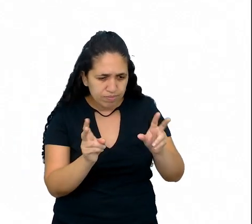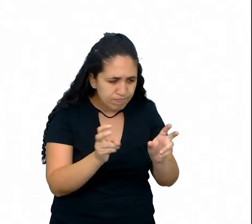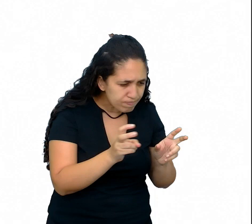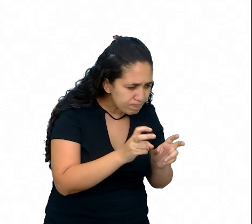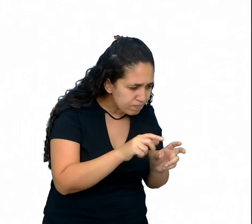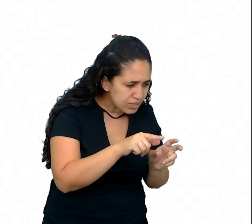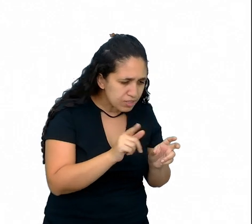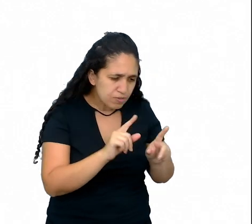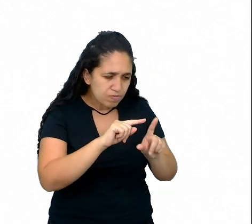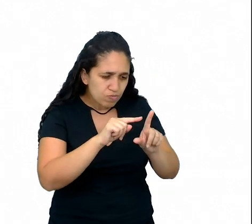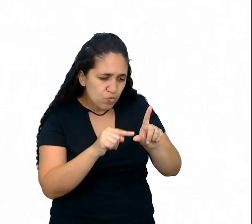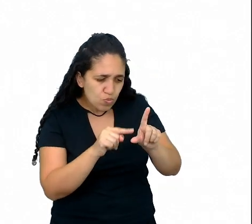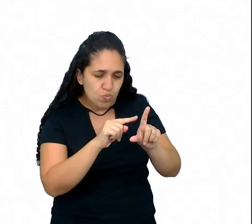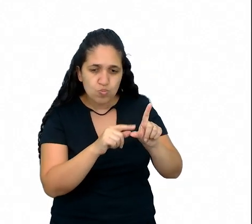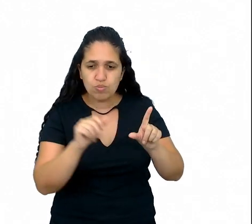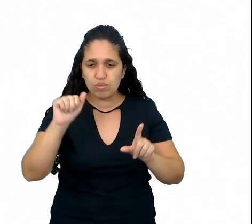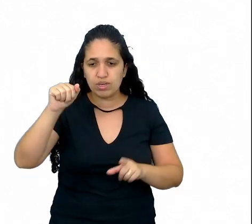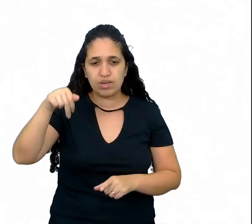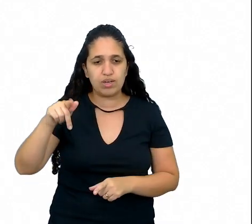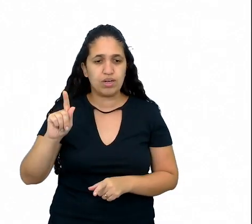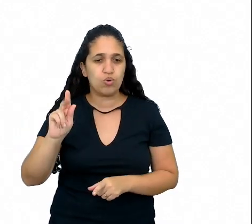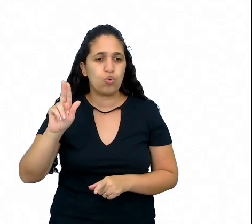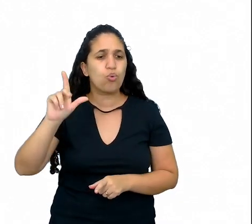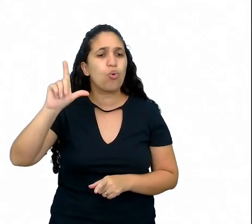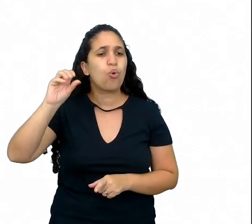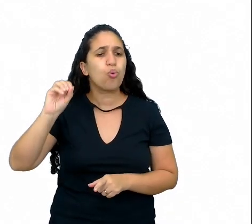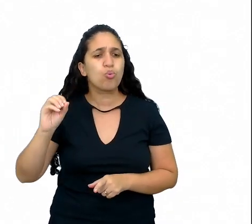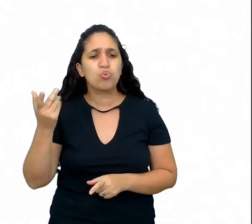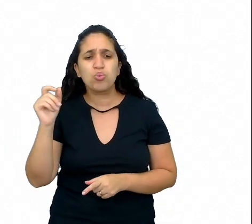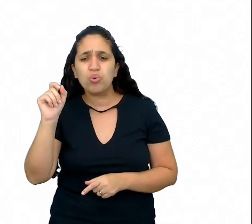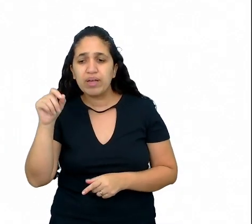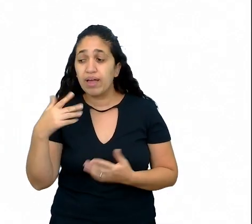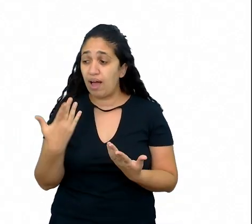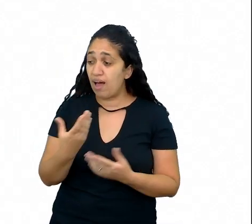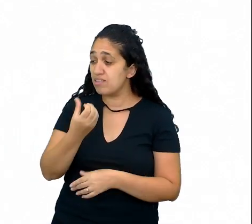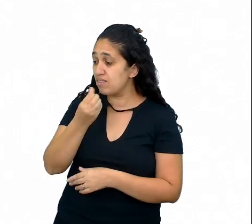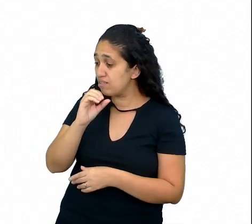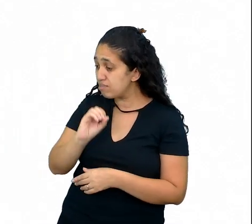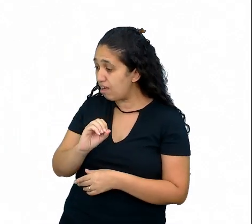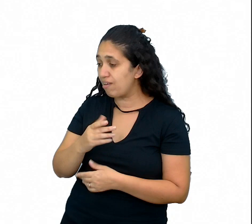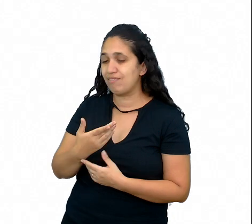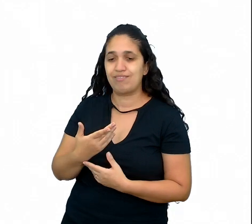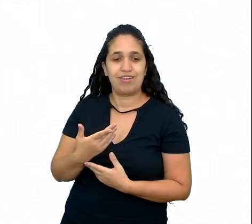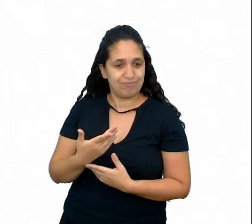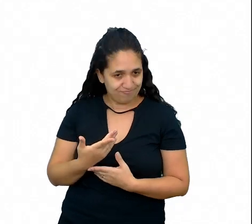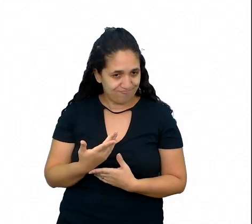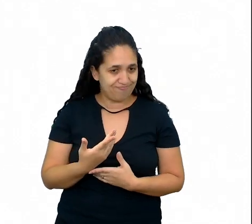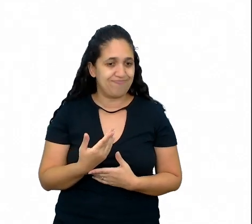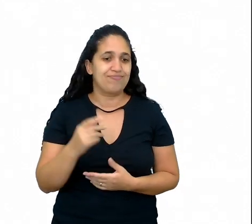gente fala ângulo? O ângulo é do quê? Né? 60 graus,